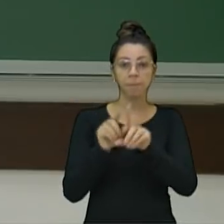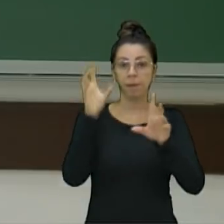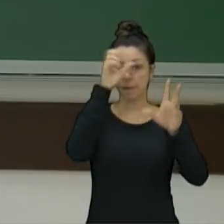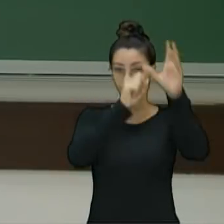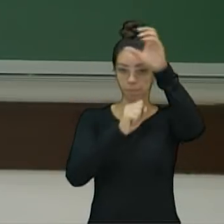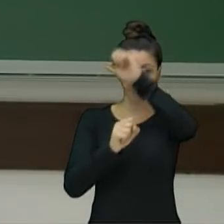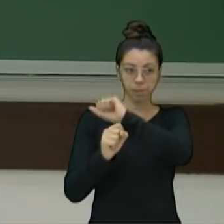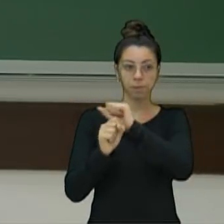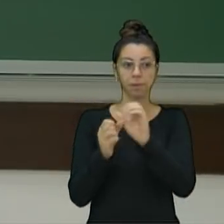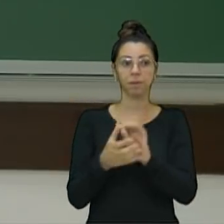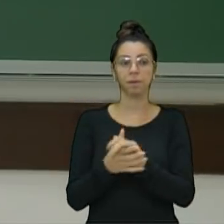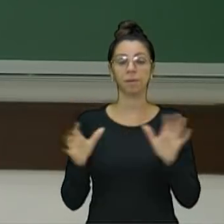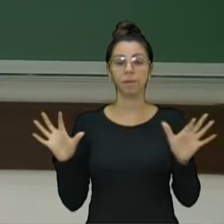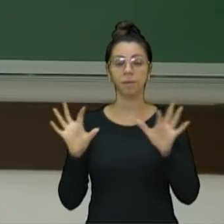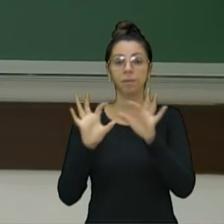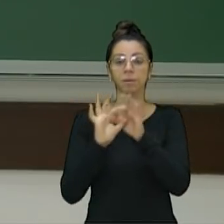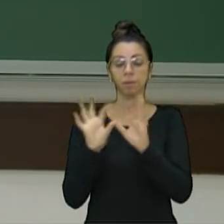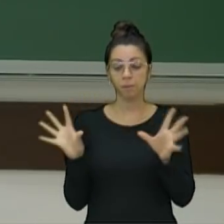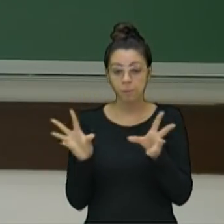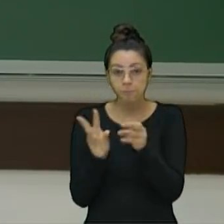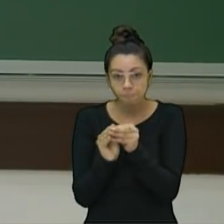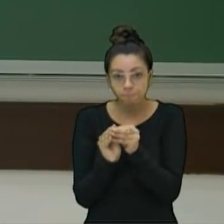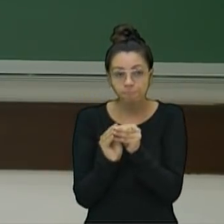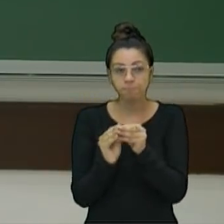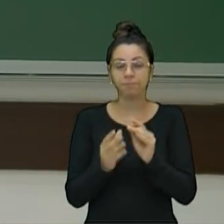as linking words de resumo.